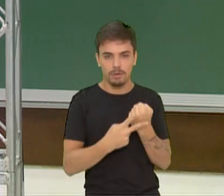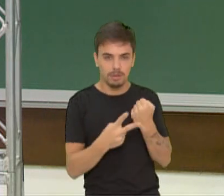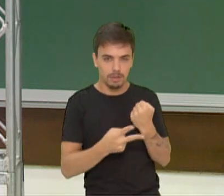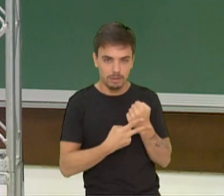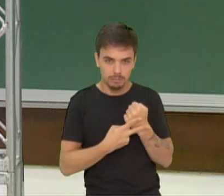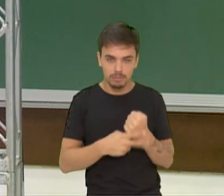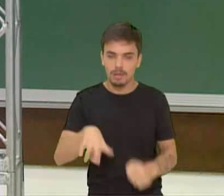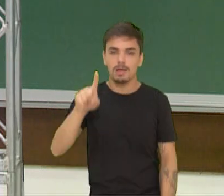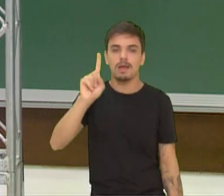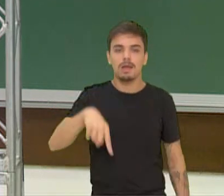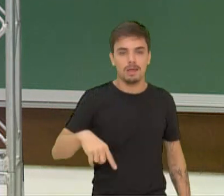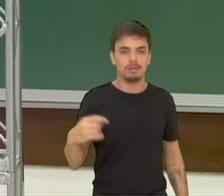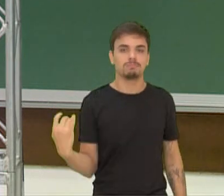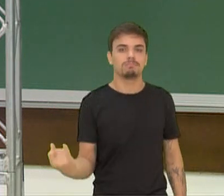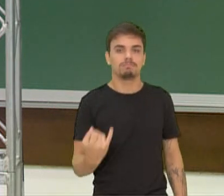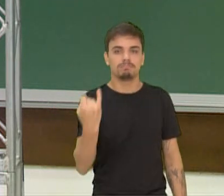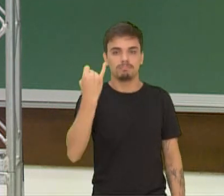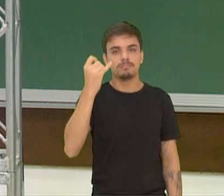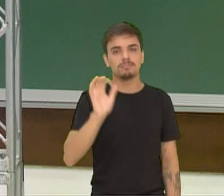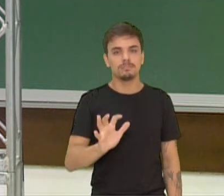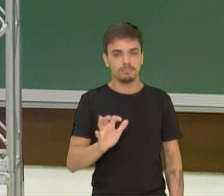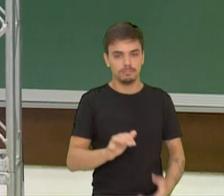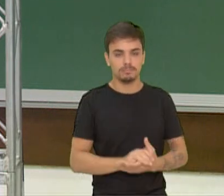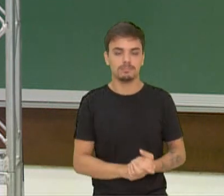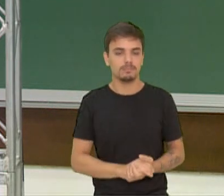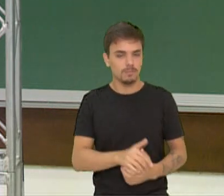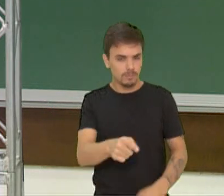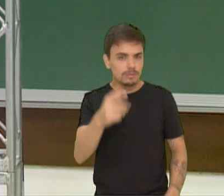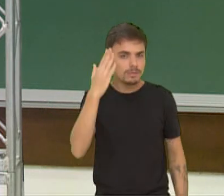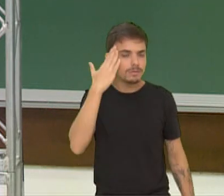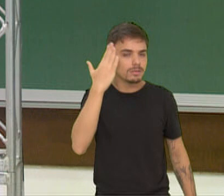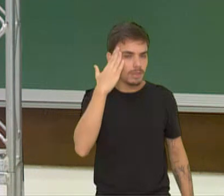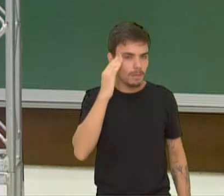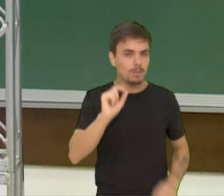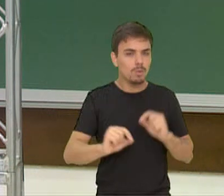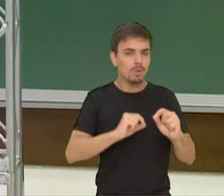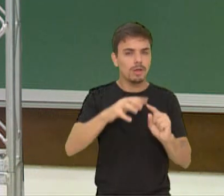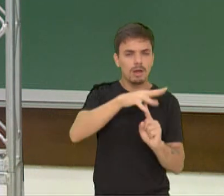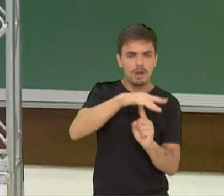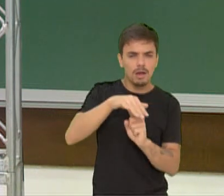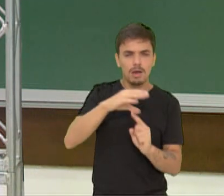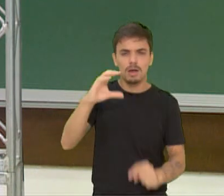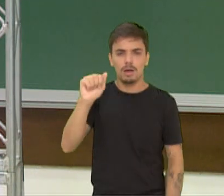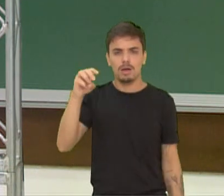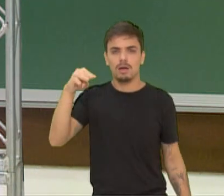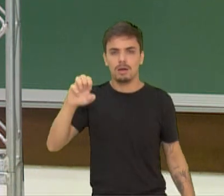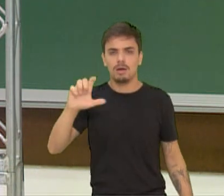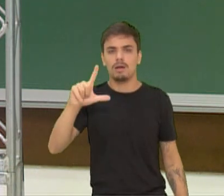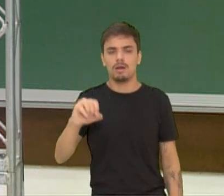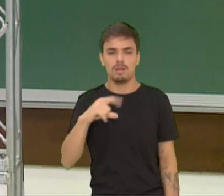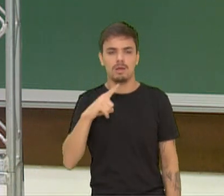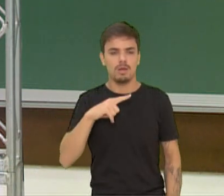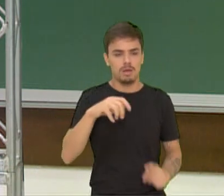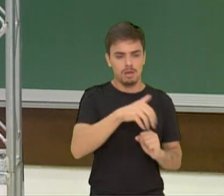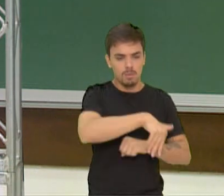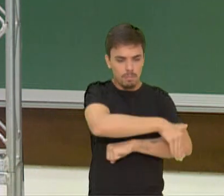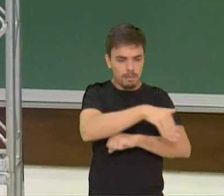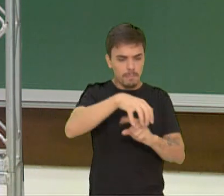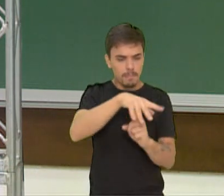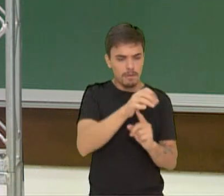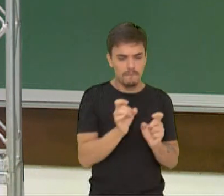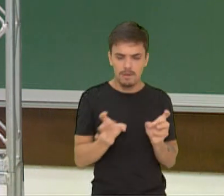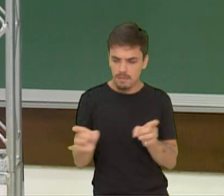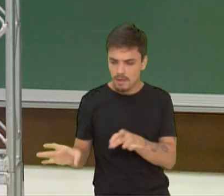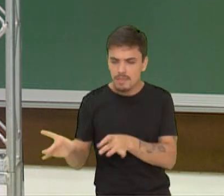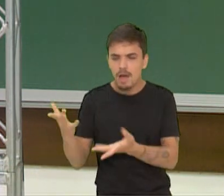Isso é muito importante ali, ok? Vocês sabem, né, o que é camelô, né? Então a gente sempre vem, passa às vezes, fala,